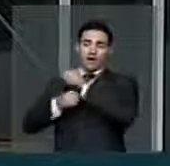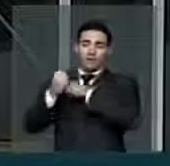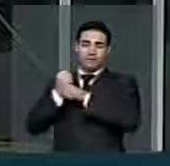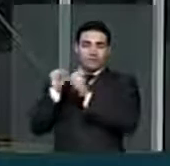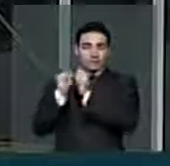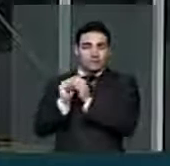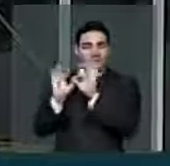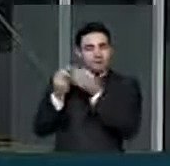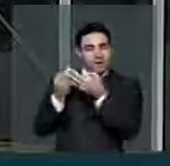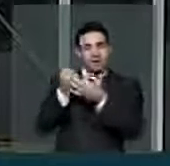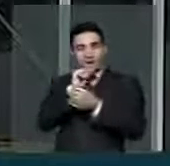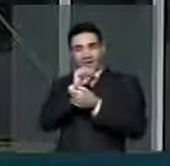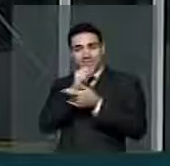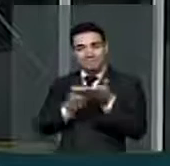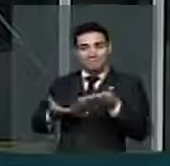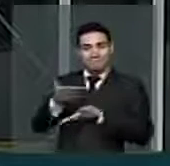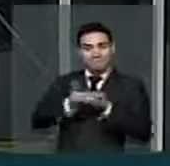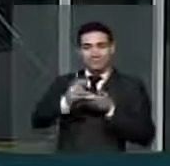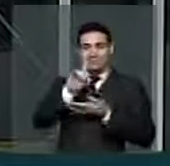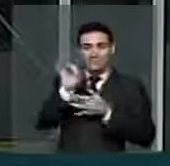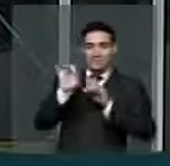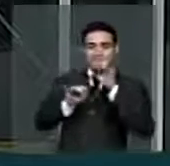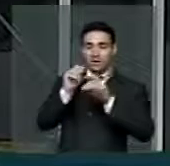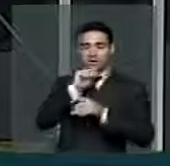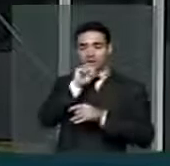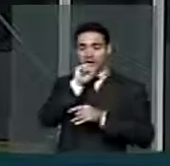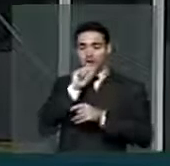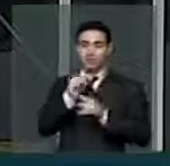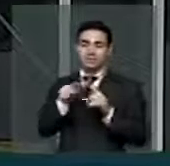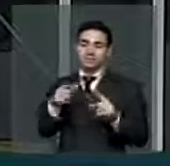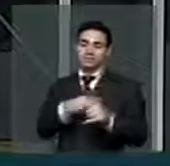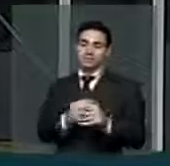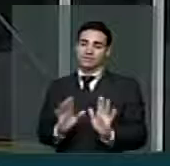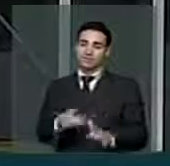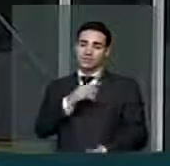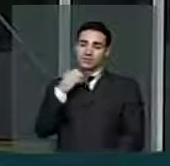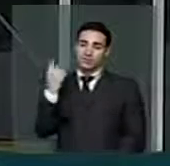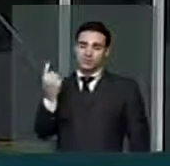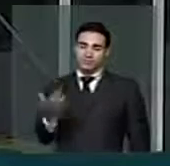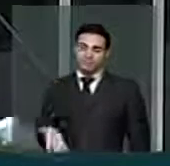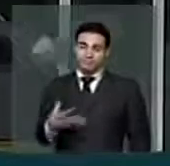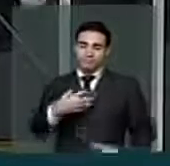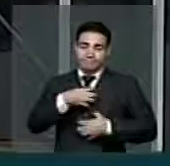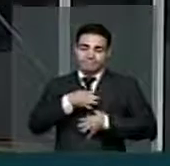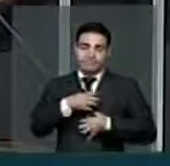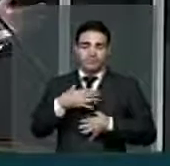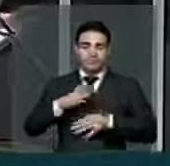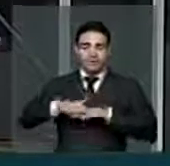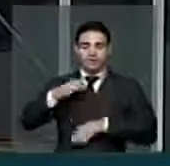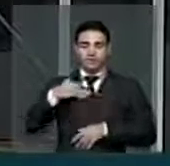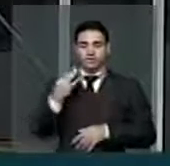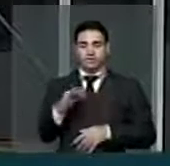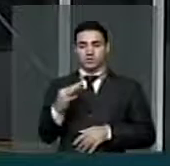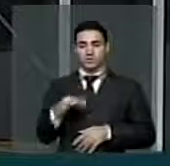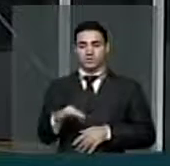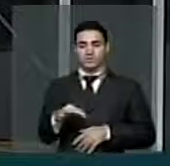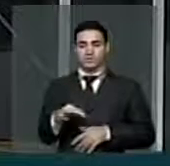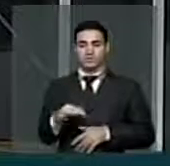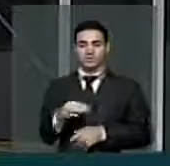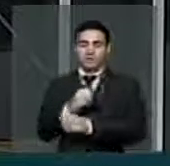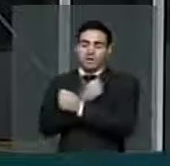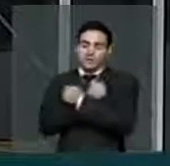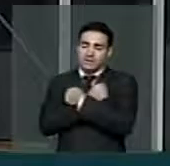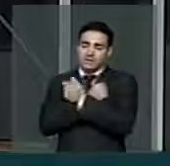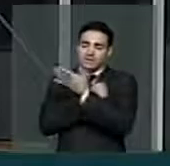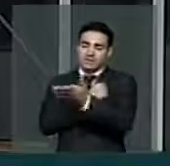Hugo, a estar ao seu lado lutando pela redução da maioridade penal. Quero abraçar, portanto, a dona